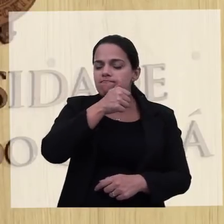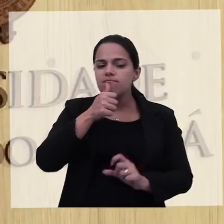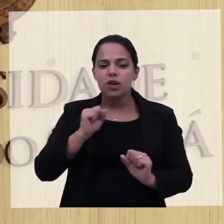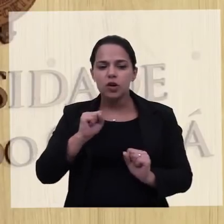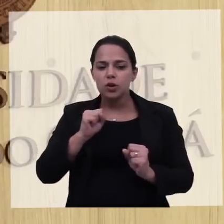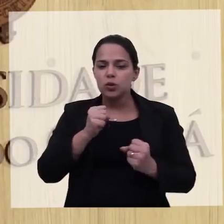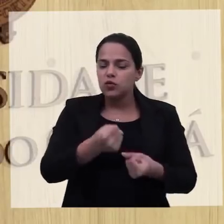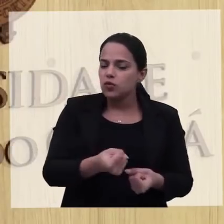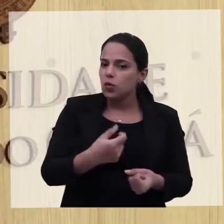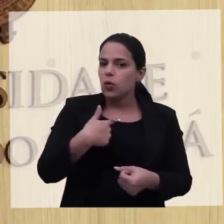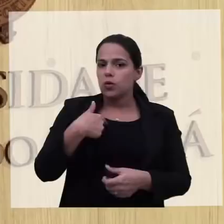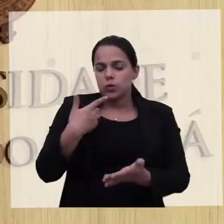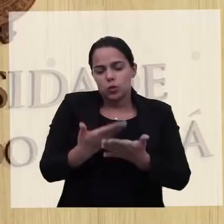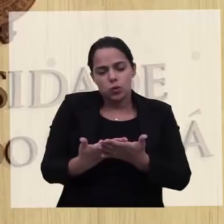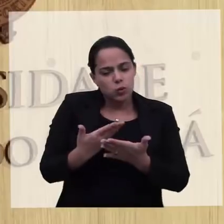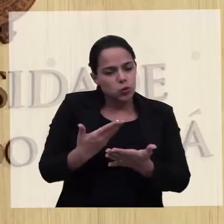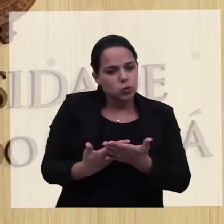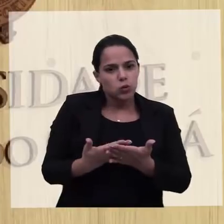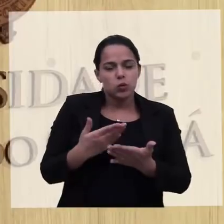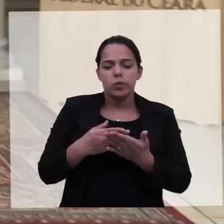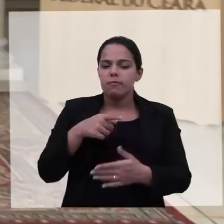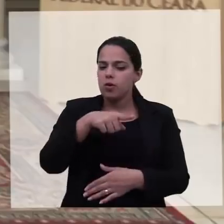que ser esse. É sertanejo, né, professora?